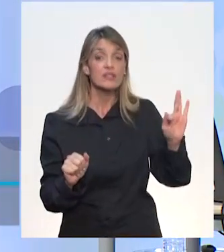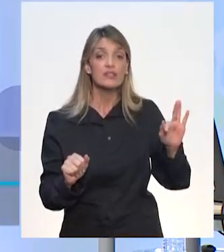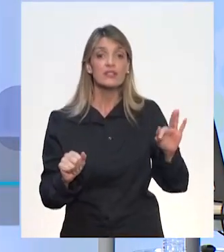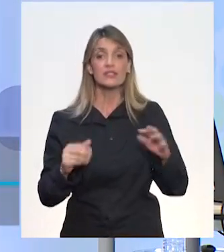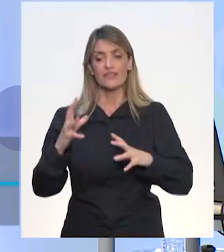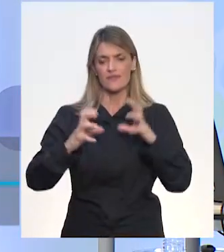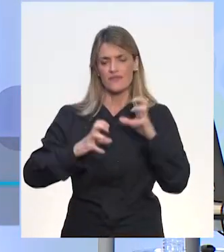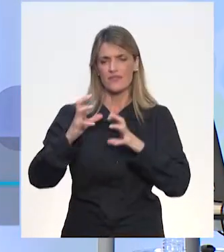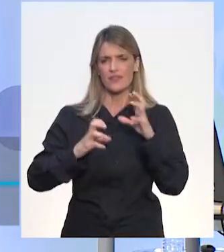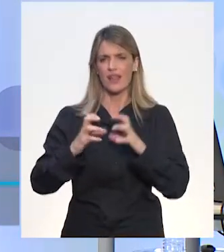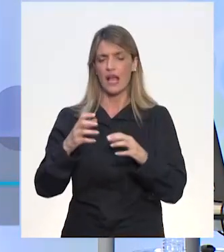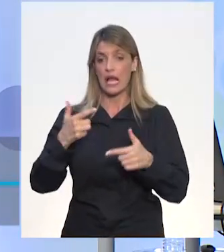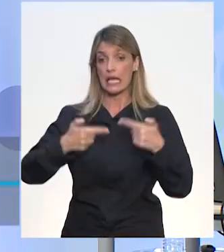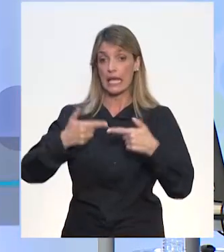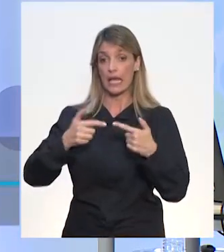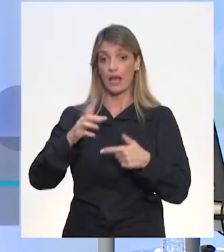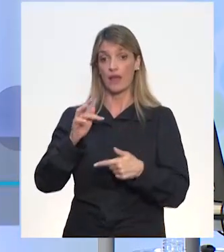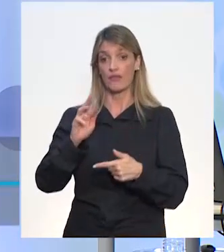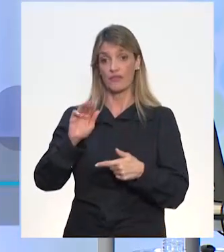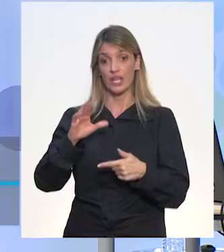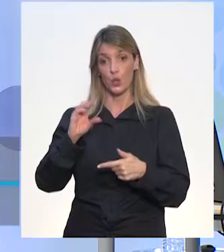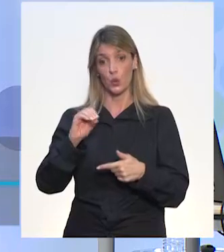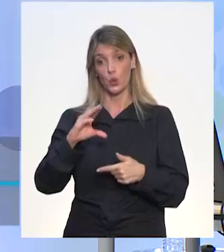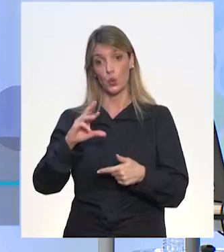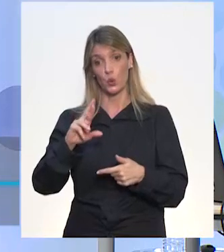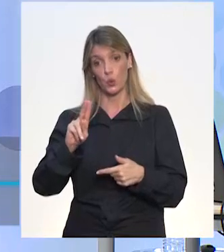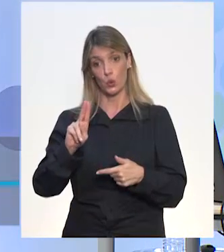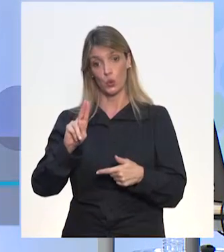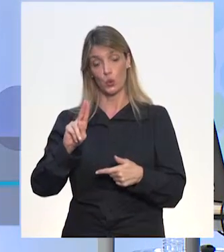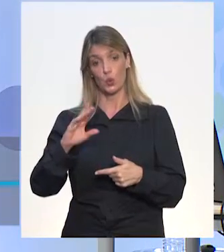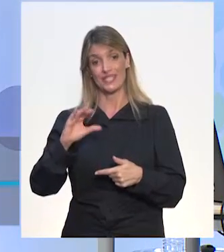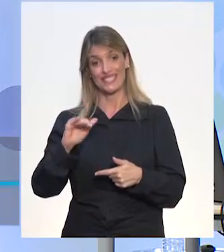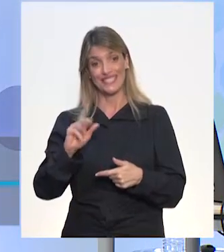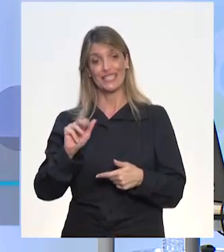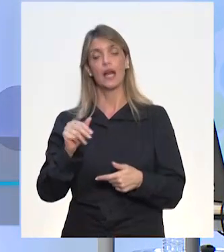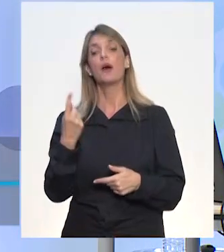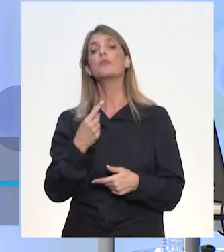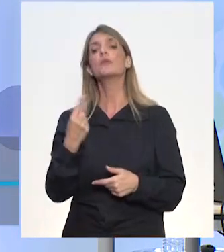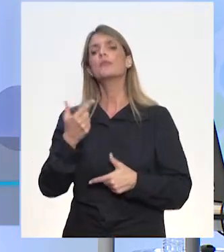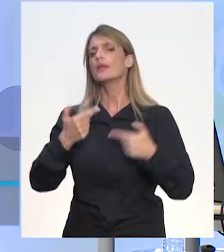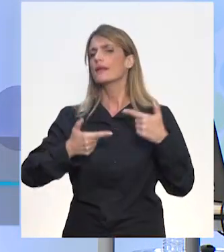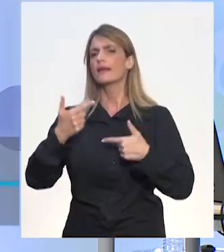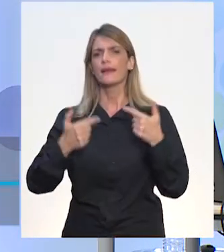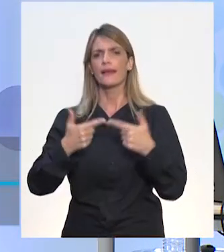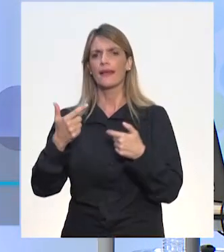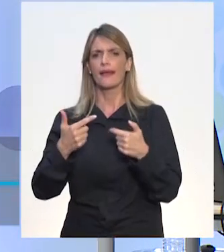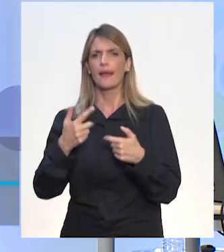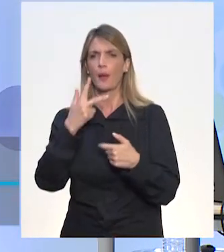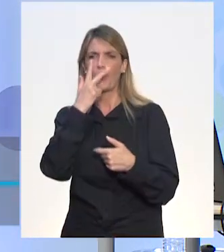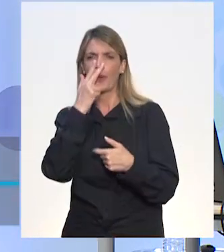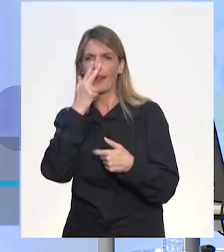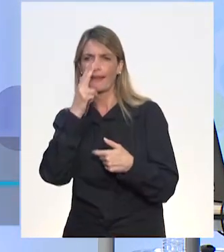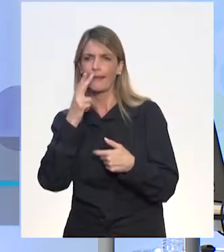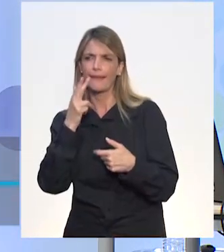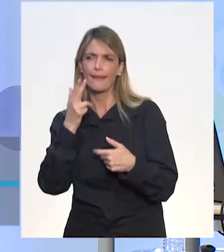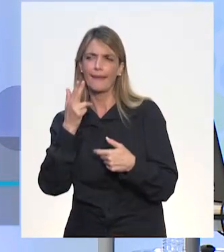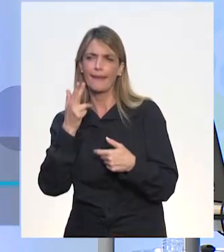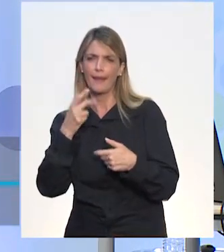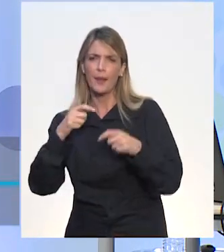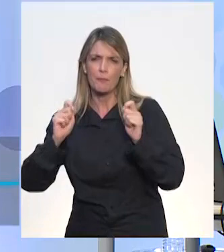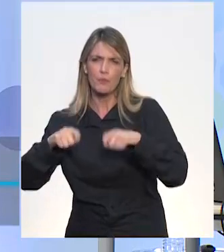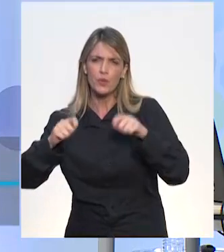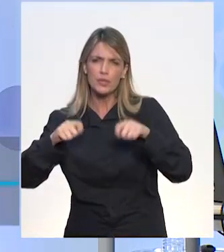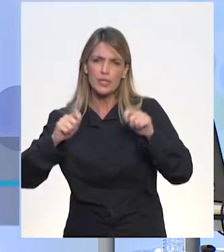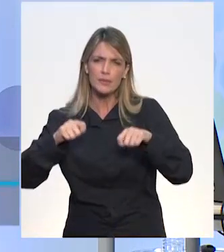Guerra Franco-Prussiana, e a Primeira Guerra Mundial foi vista então como uma espécie de possibilidade de haver